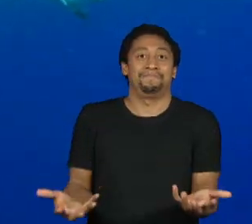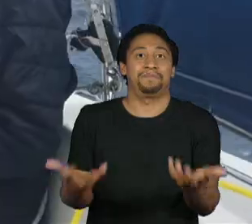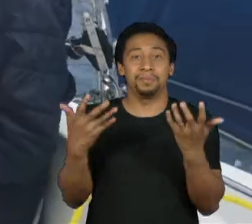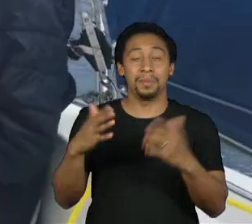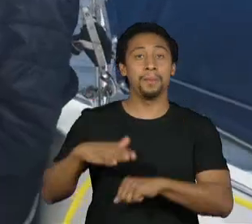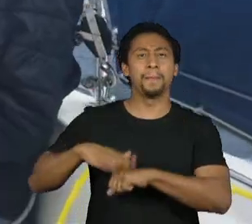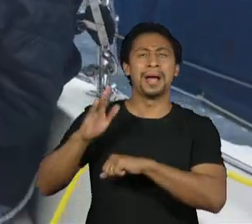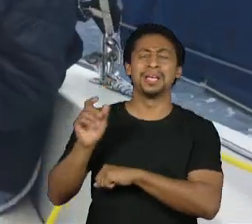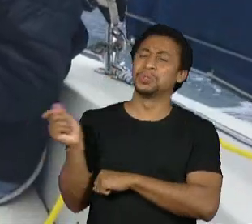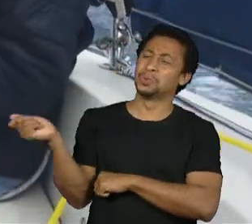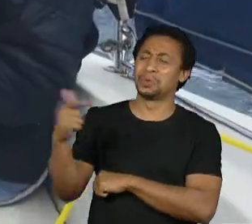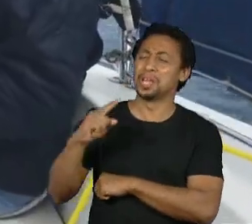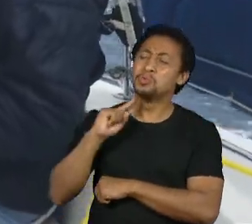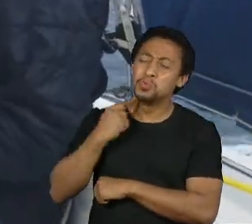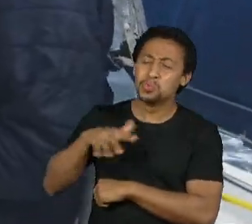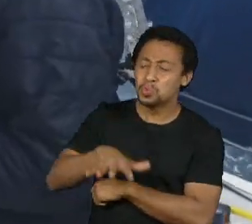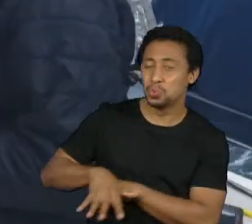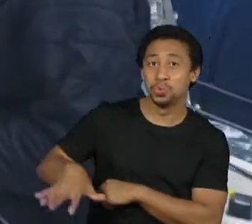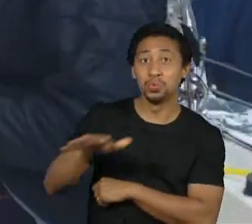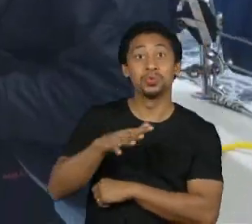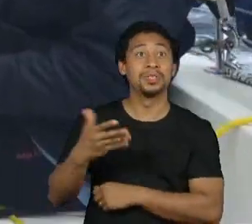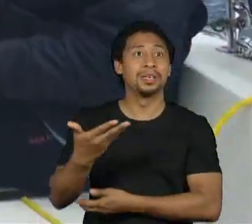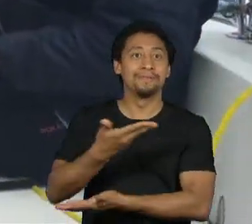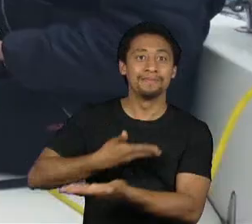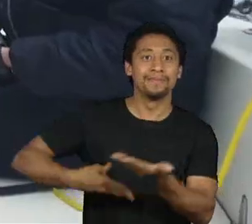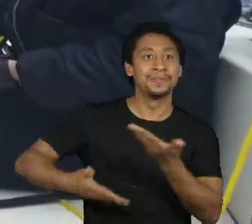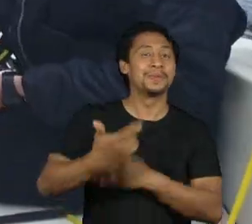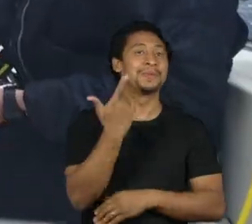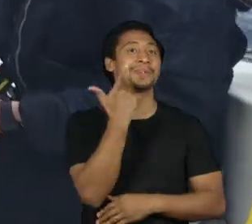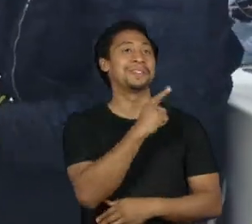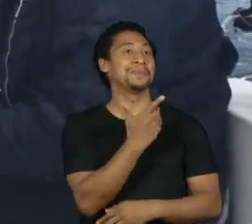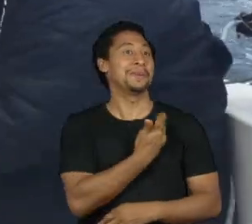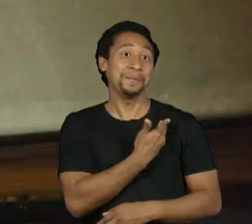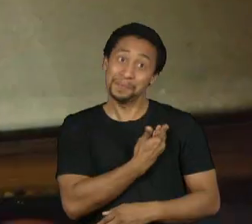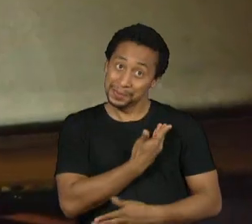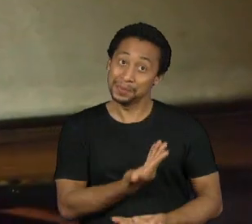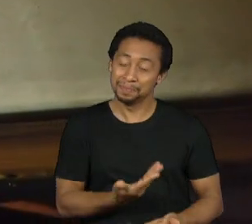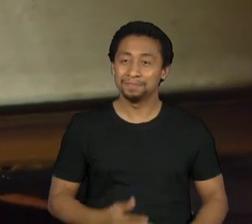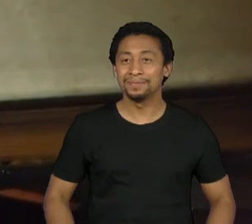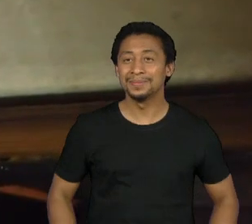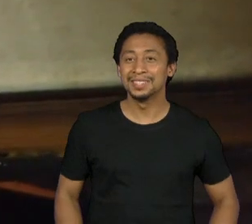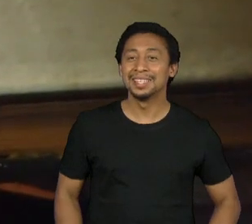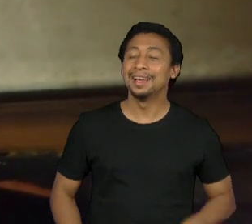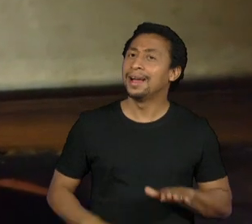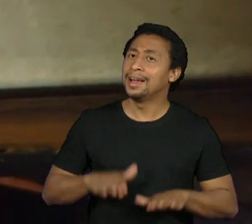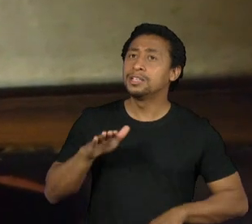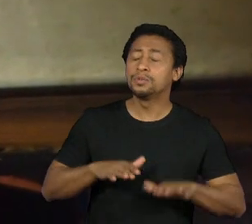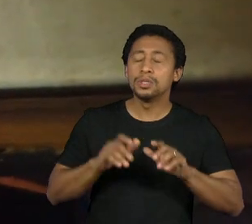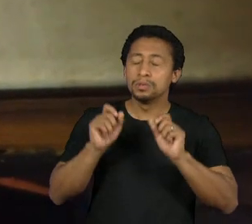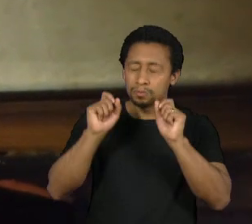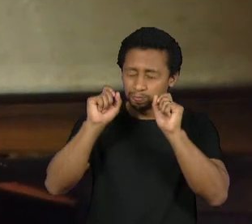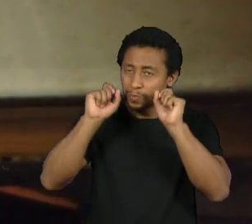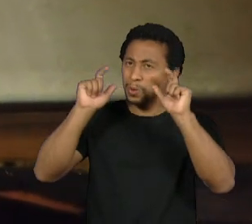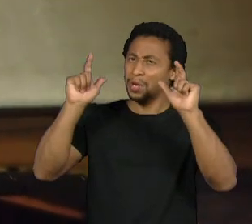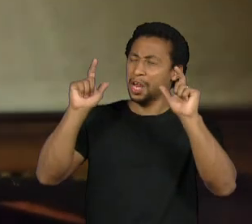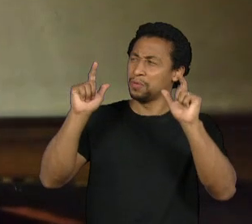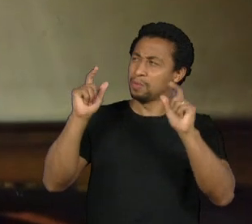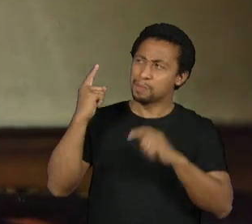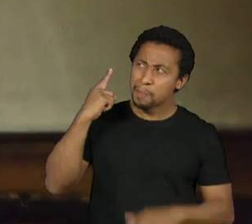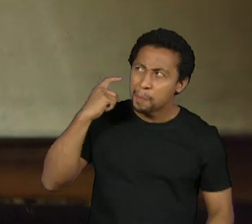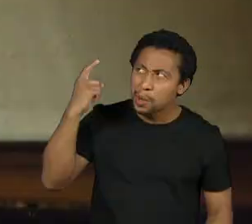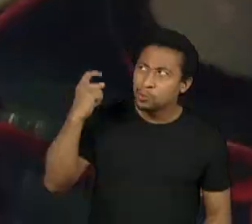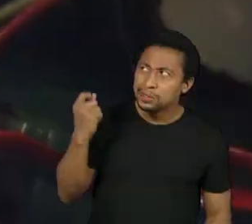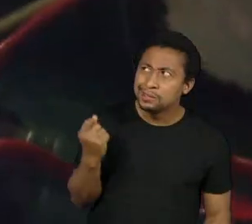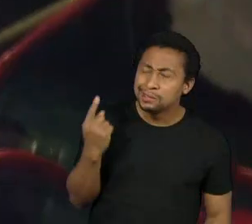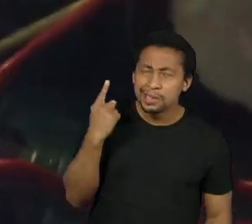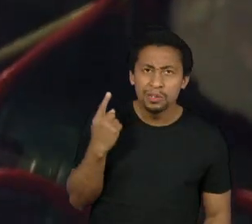solitária surgiram agradáveis companhias. De vez em quando eu acordava com um barulho estranho. No começo eu achei que